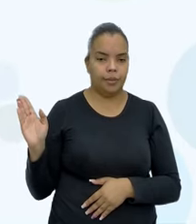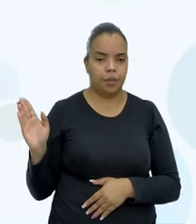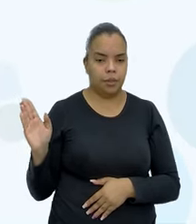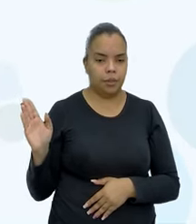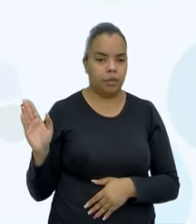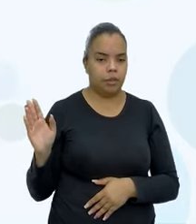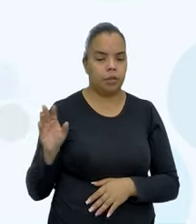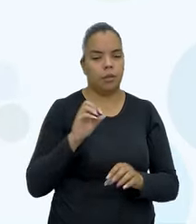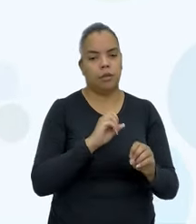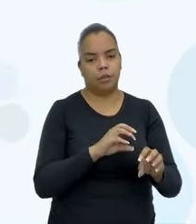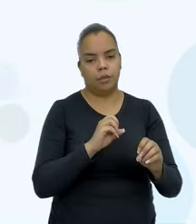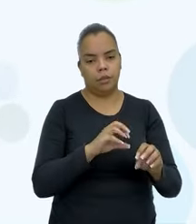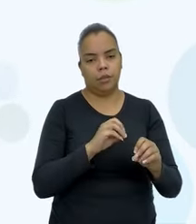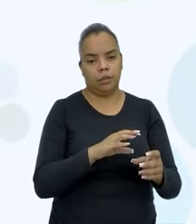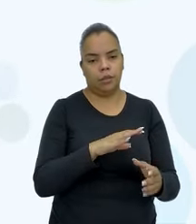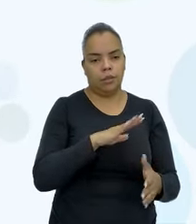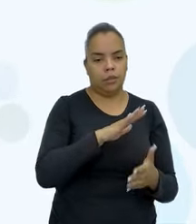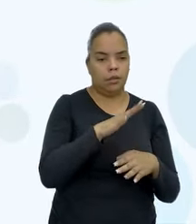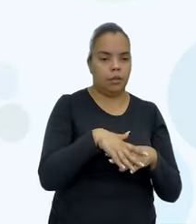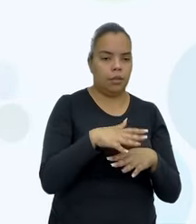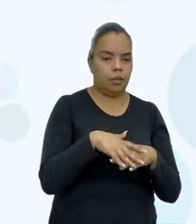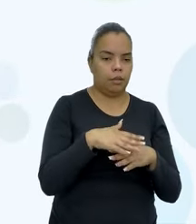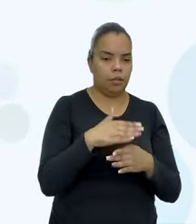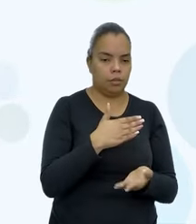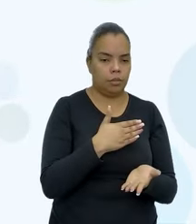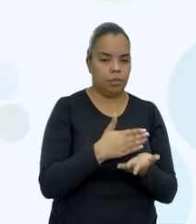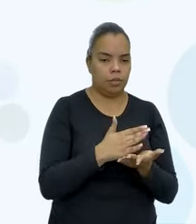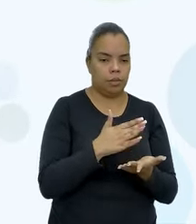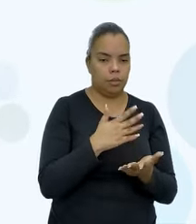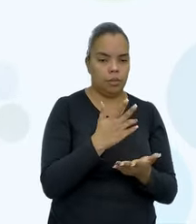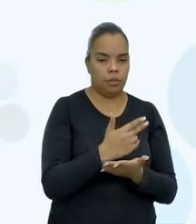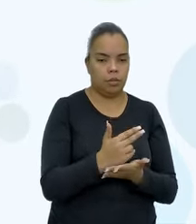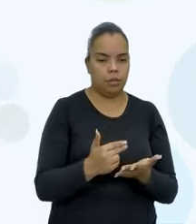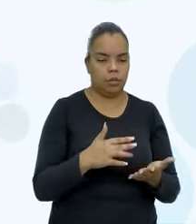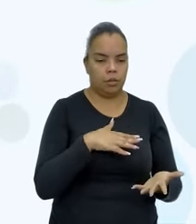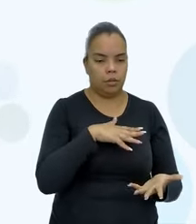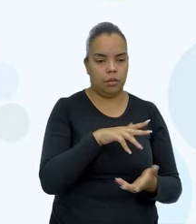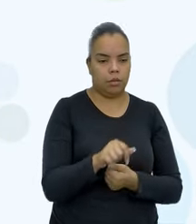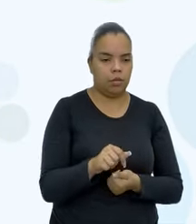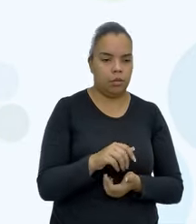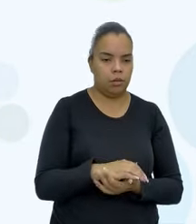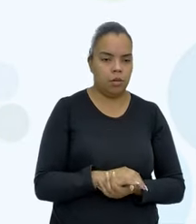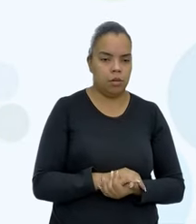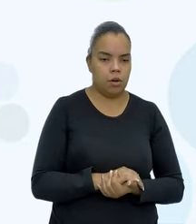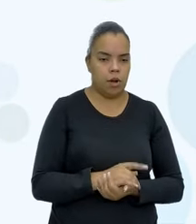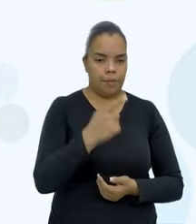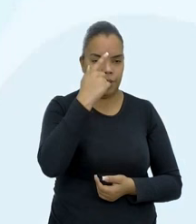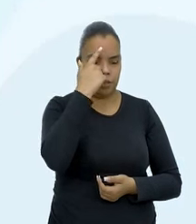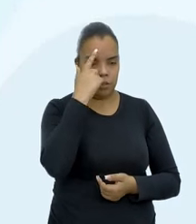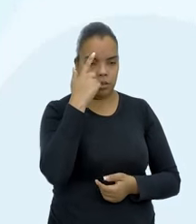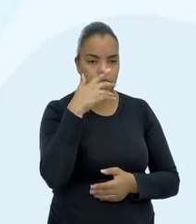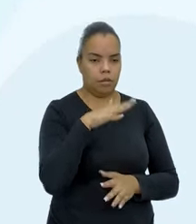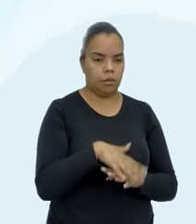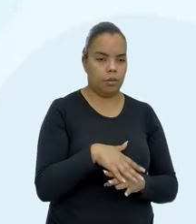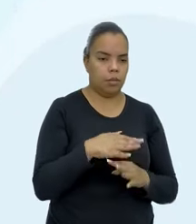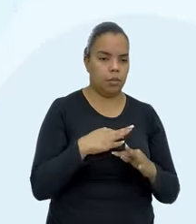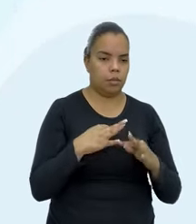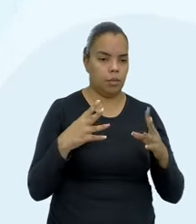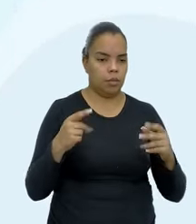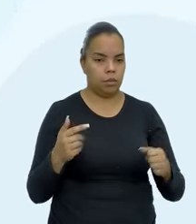ensino de matemática no princípio do desenho Universal ou seja pensando na matemática para todos né